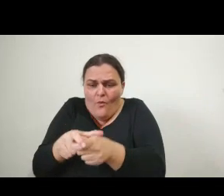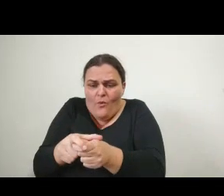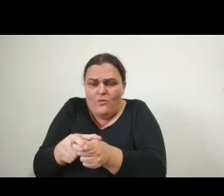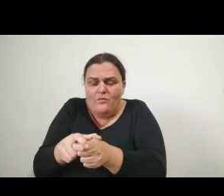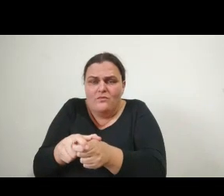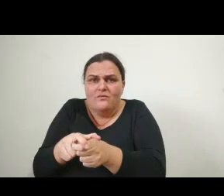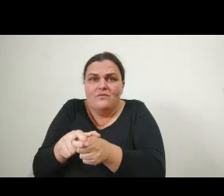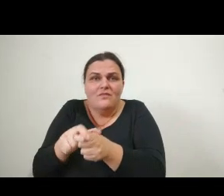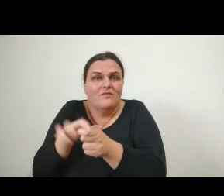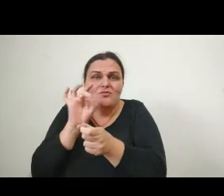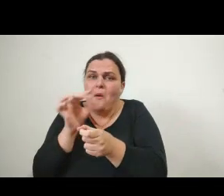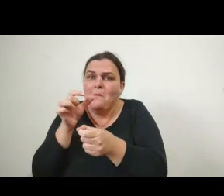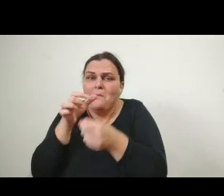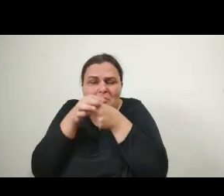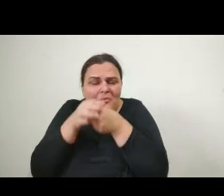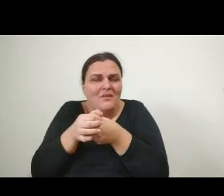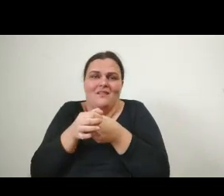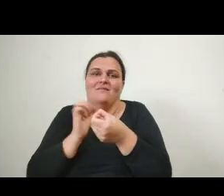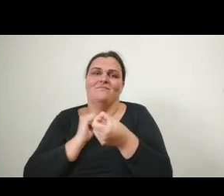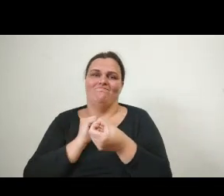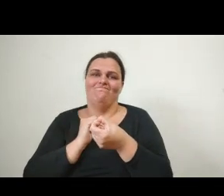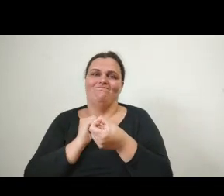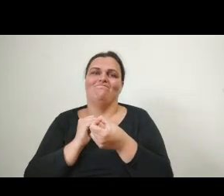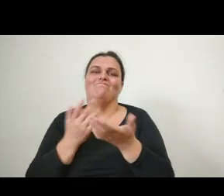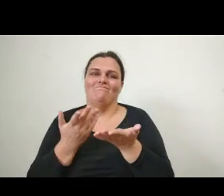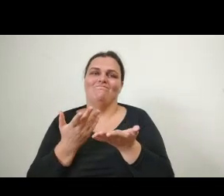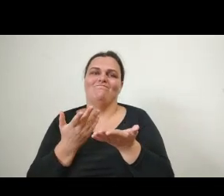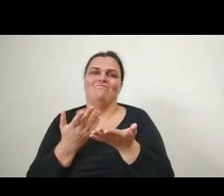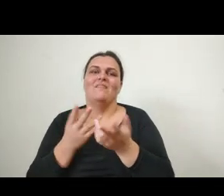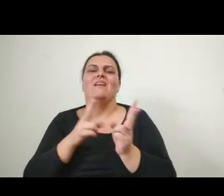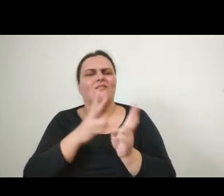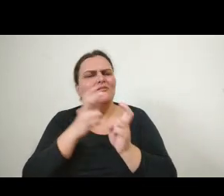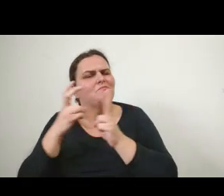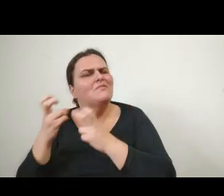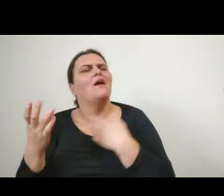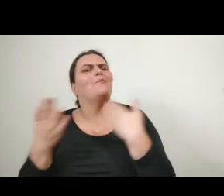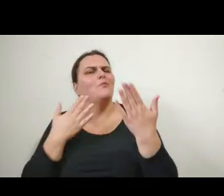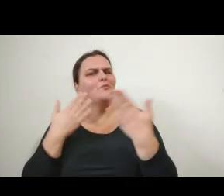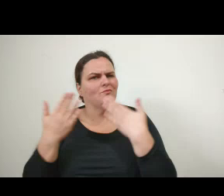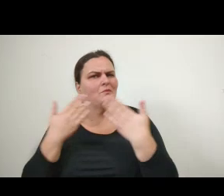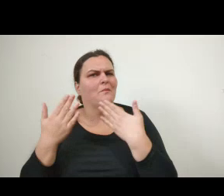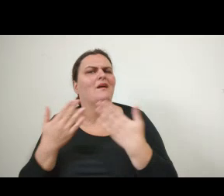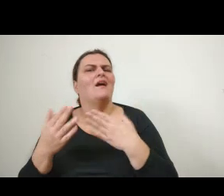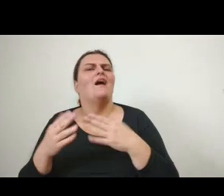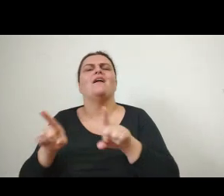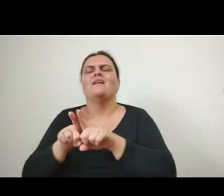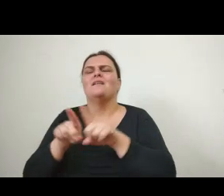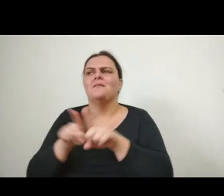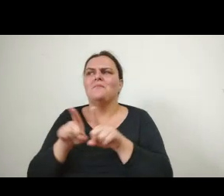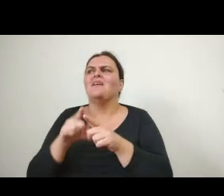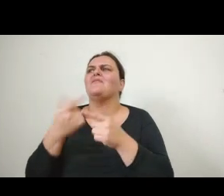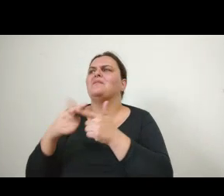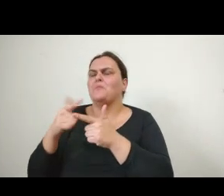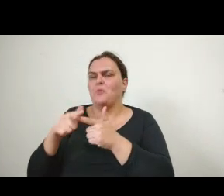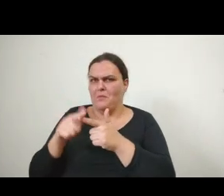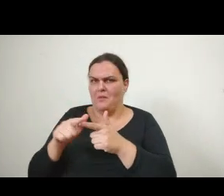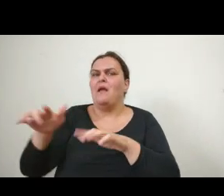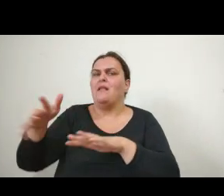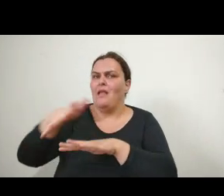Um aumento da frequência de eventos climáticos extremos, como ciclones, né, grandes tempestades.